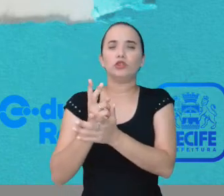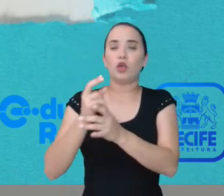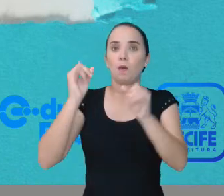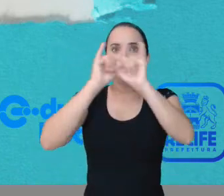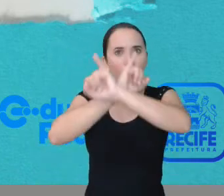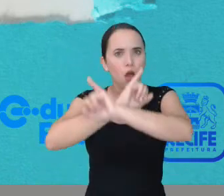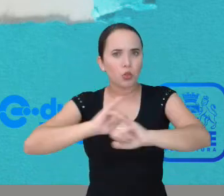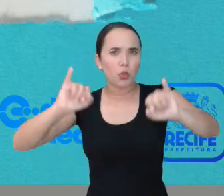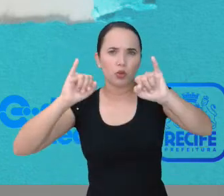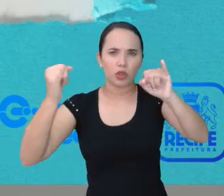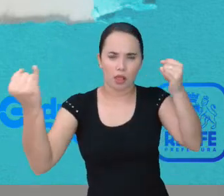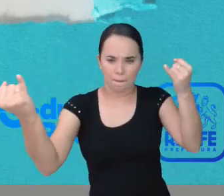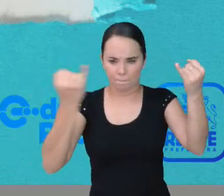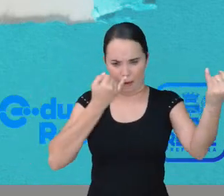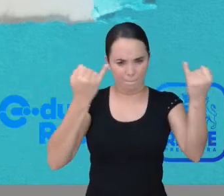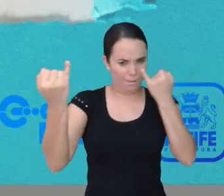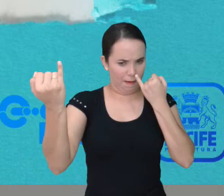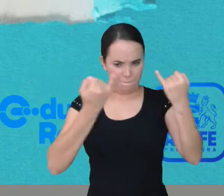chegando, sendo